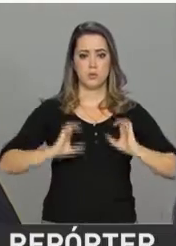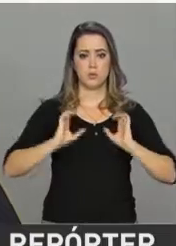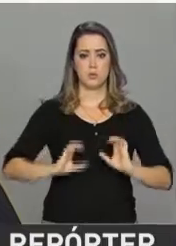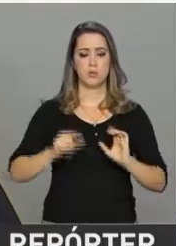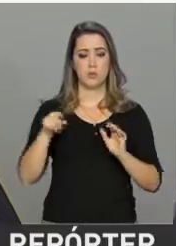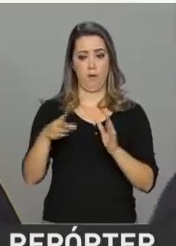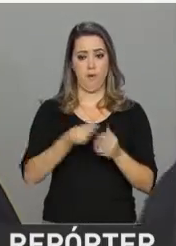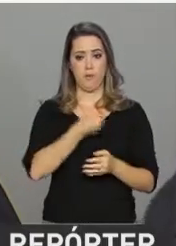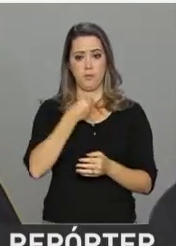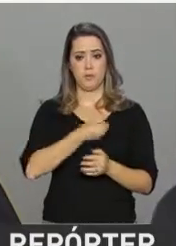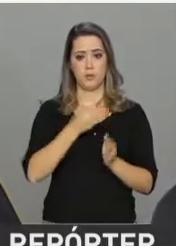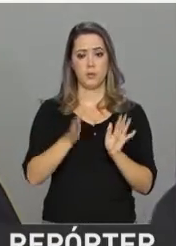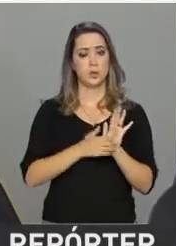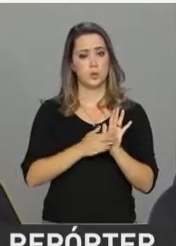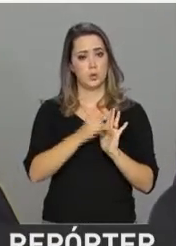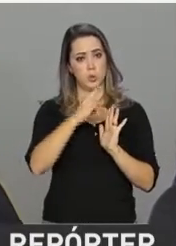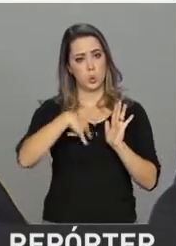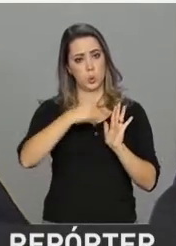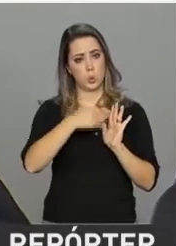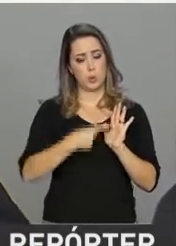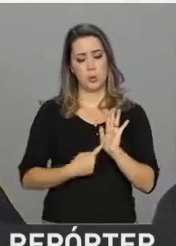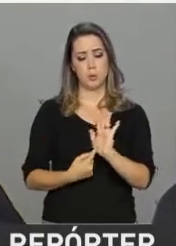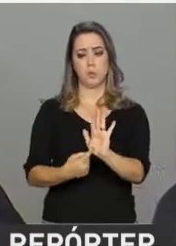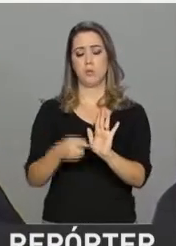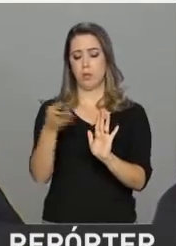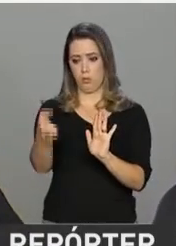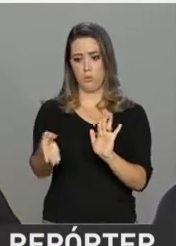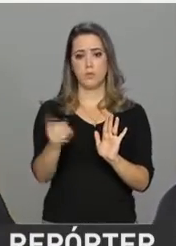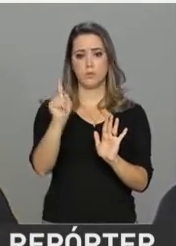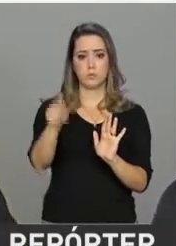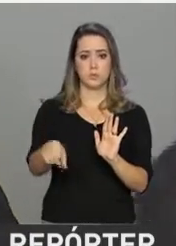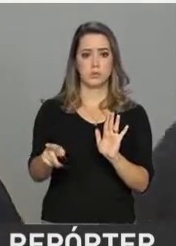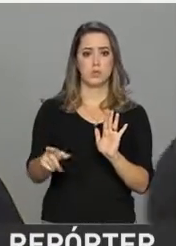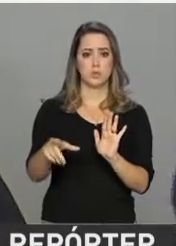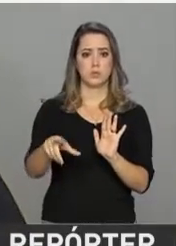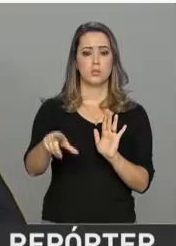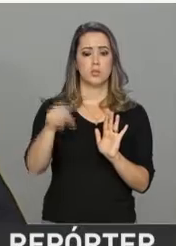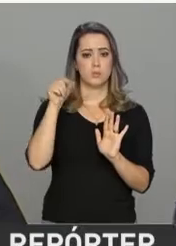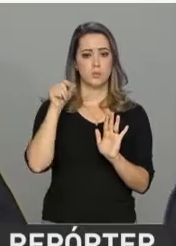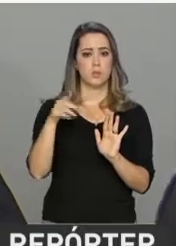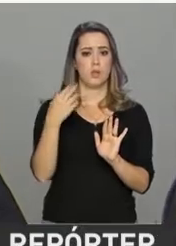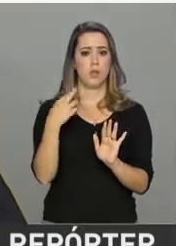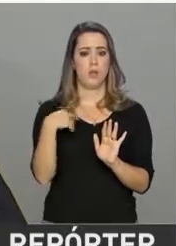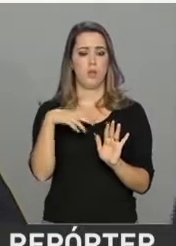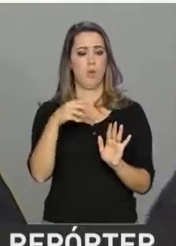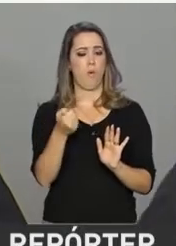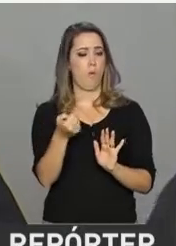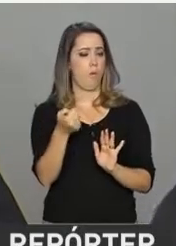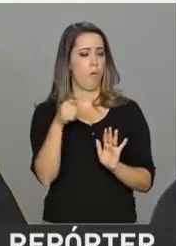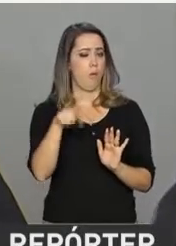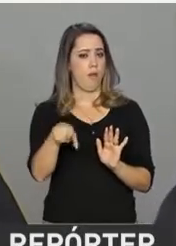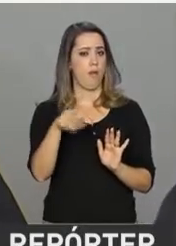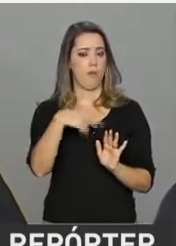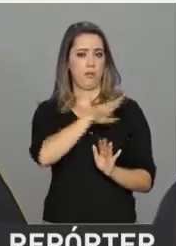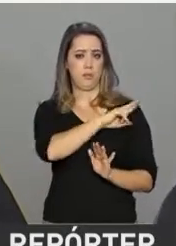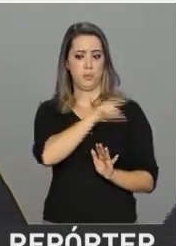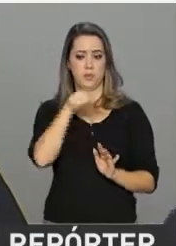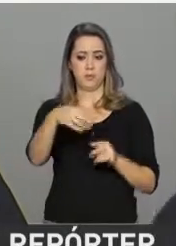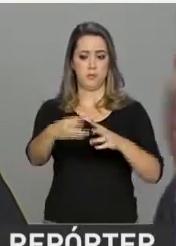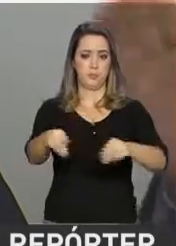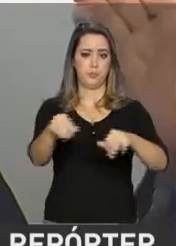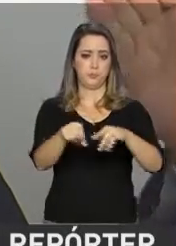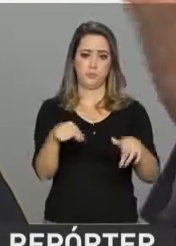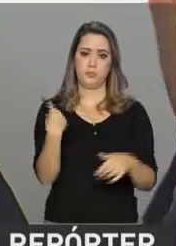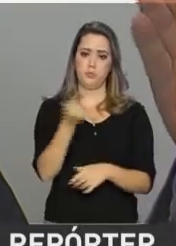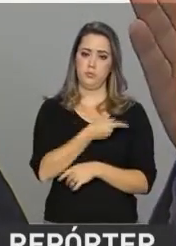sentado um certificado para ele manter não agora eu sou o proprietário ou seu quase proprietário no provisório nós